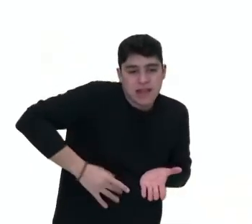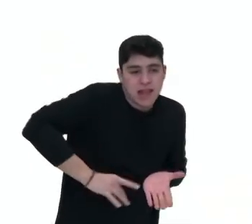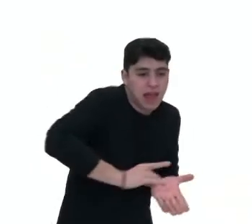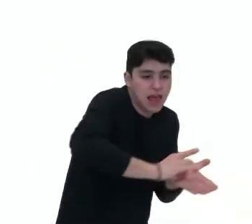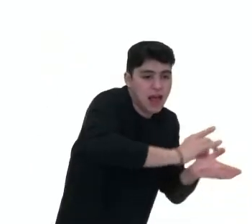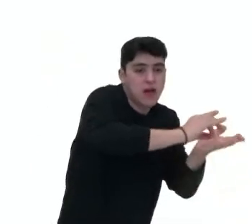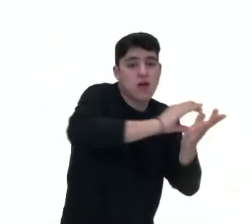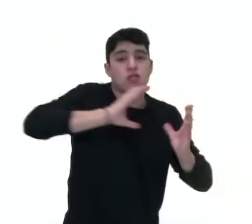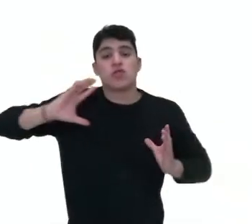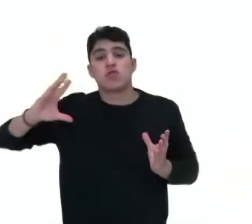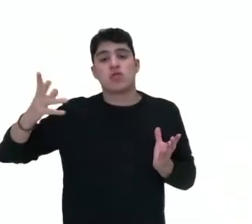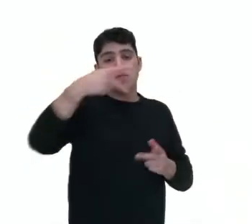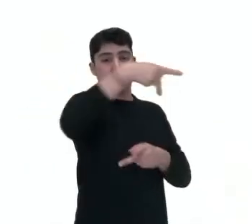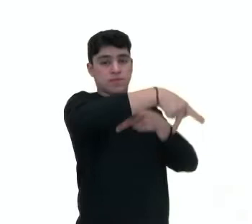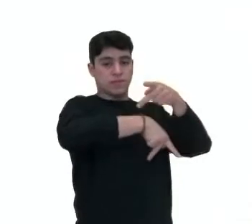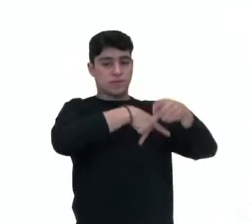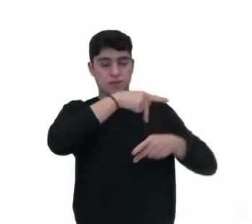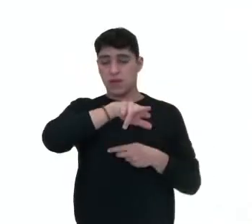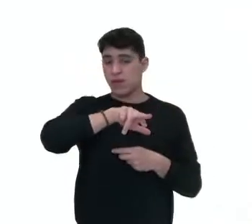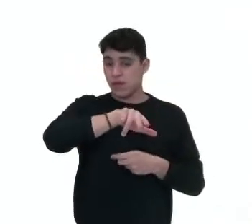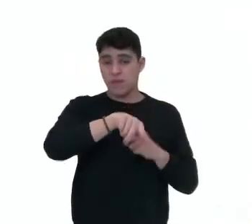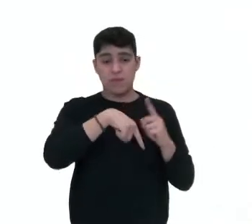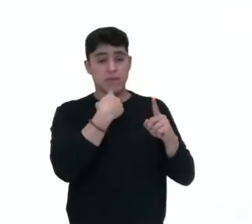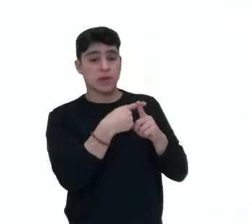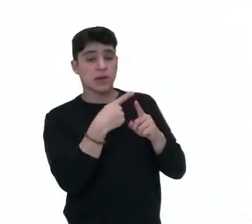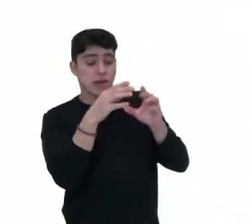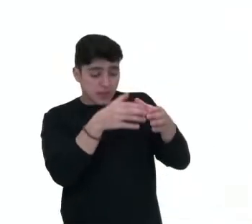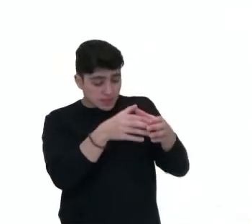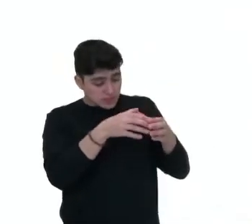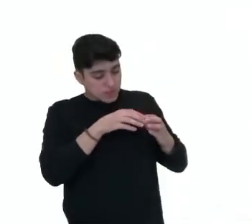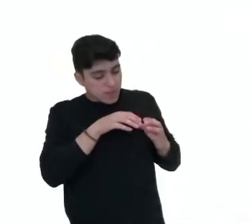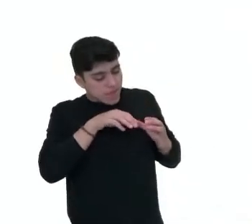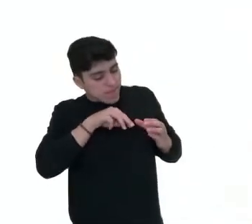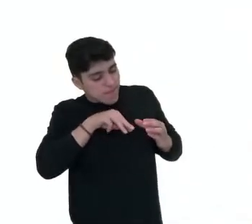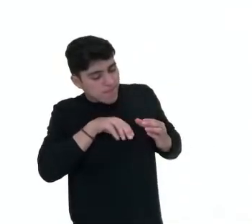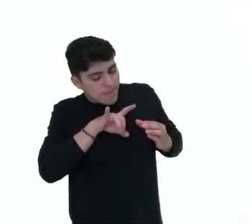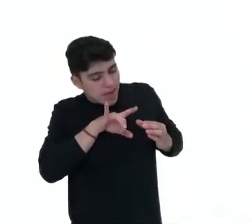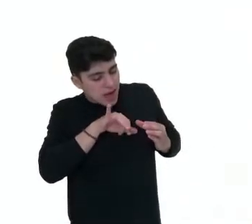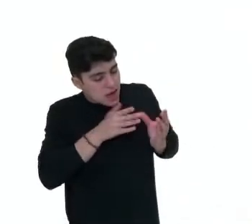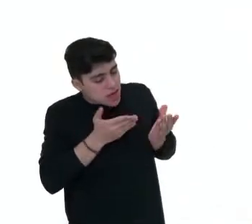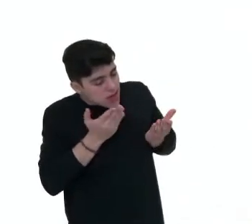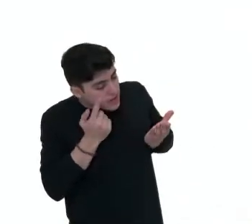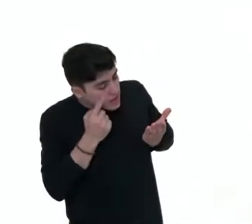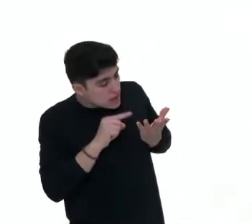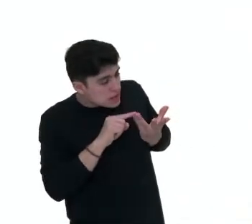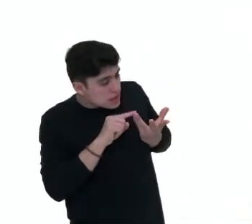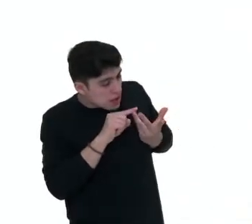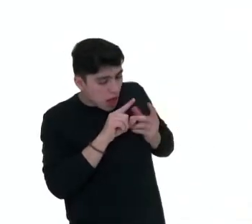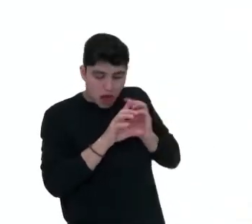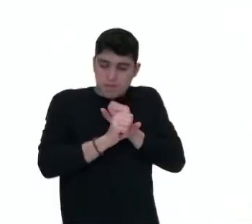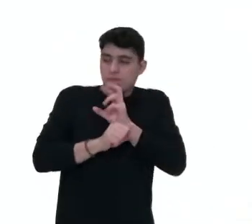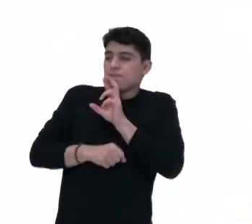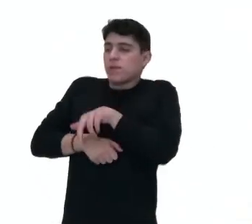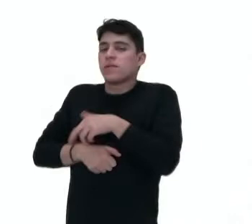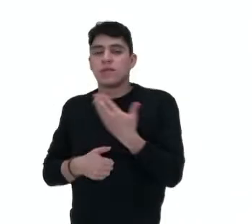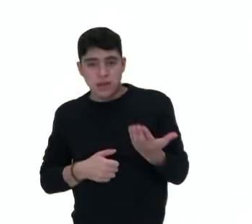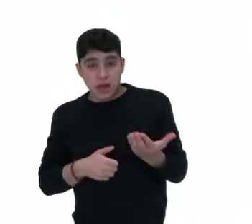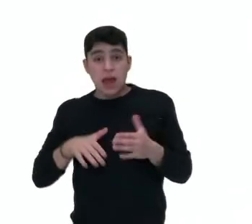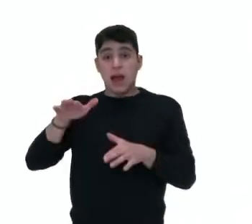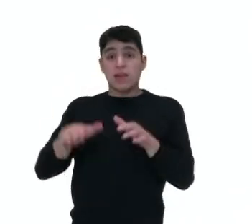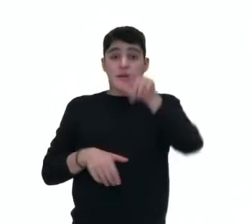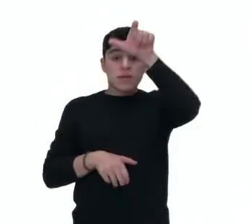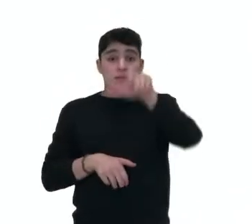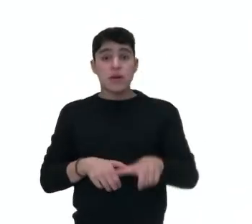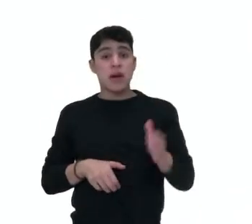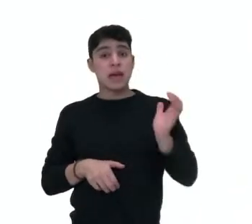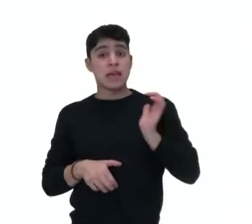toda a população, já que se trata de uma média nacional. Então pode ser que aumentou a renda de um rico e isso faz